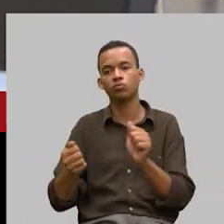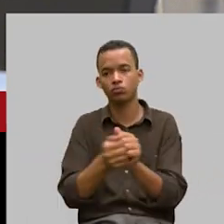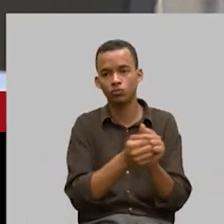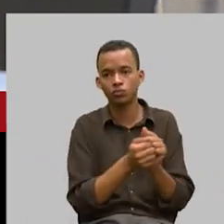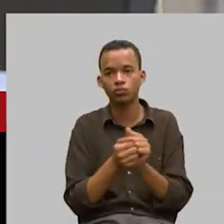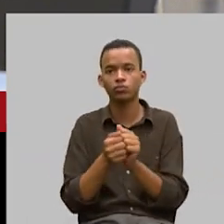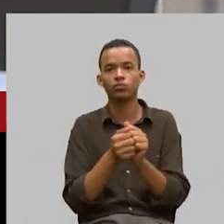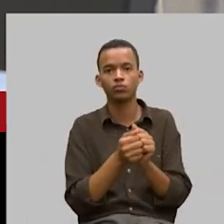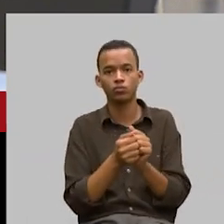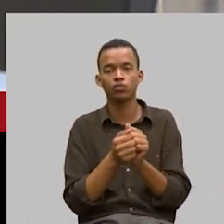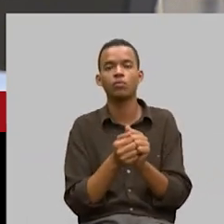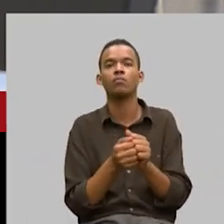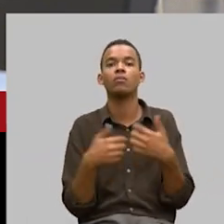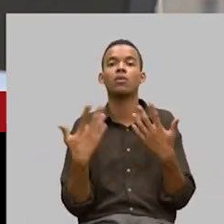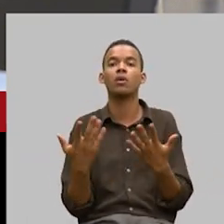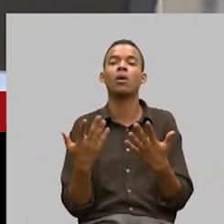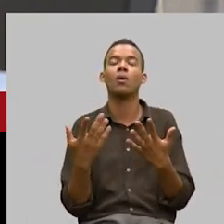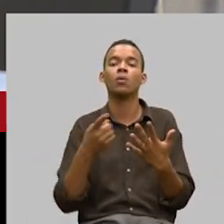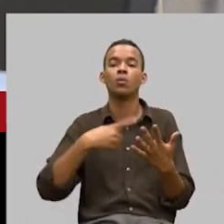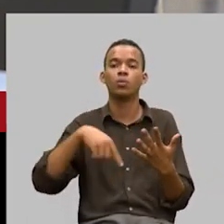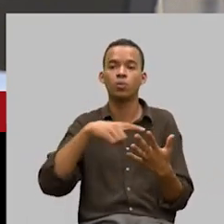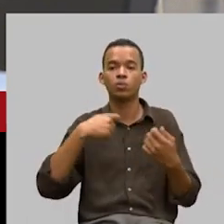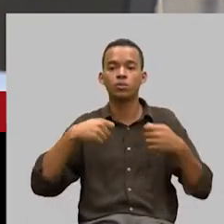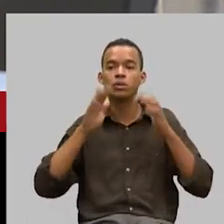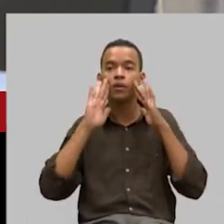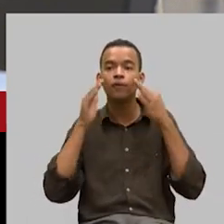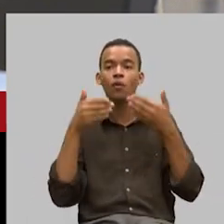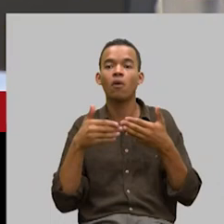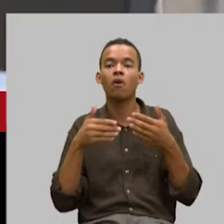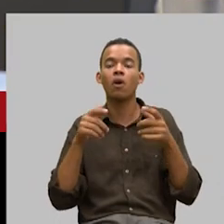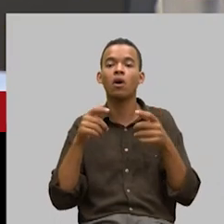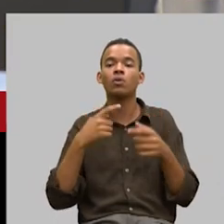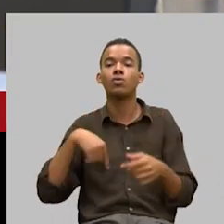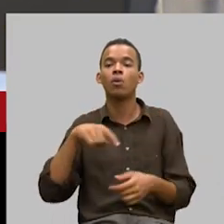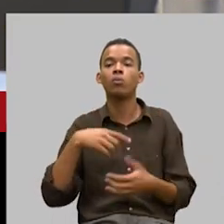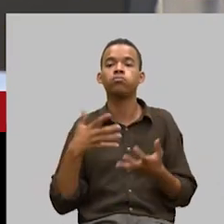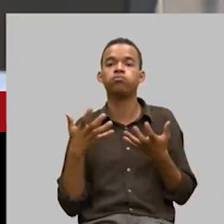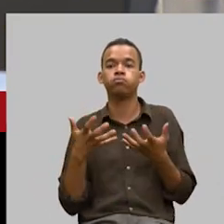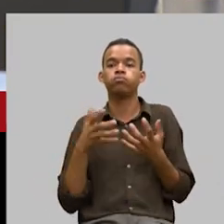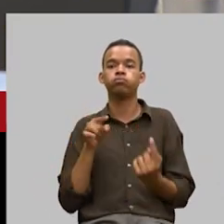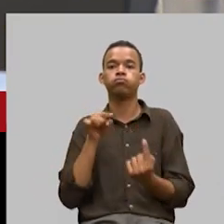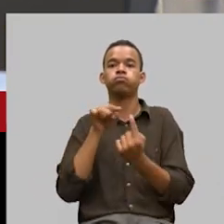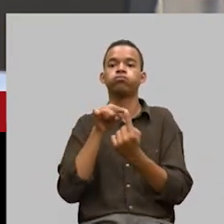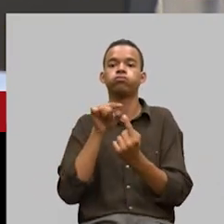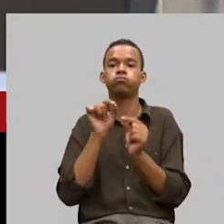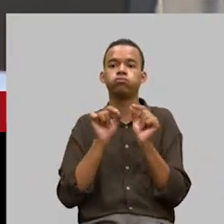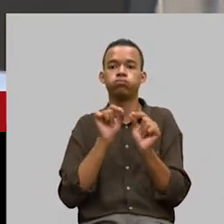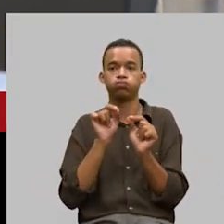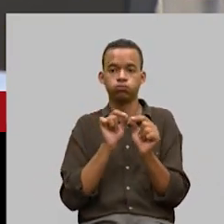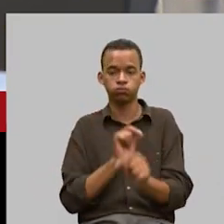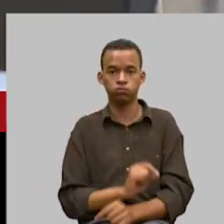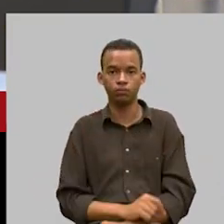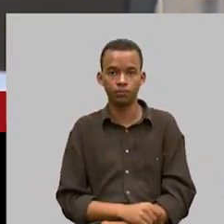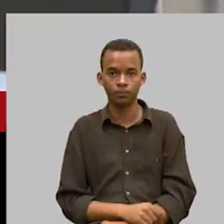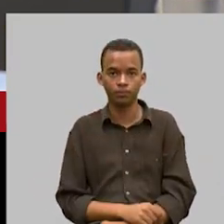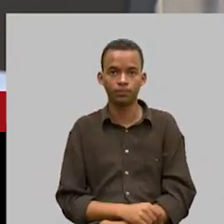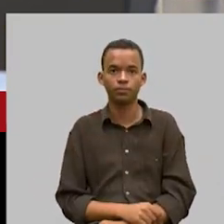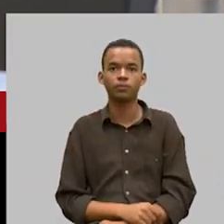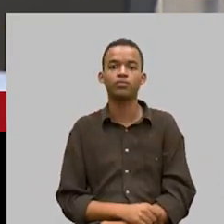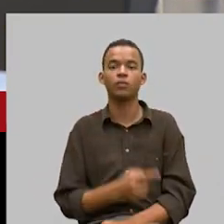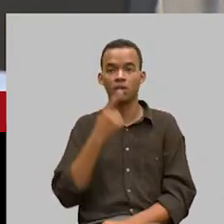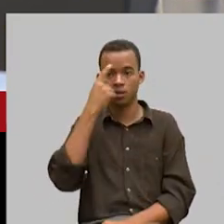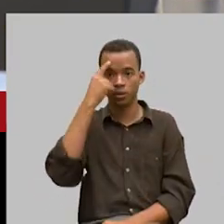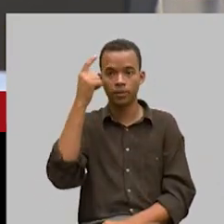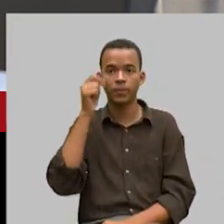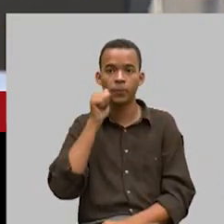responder que Campo a gente quer e a gente tem que entender né lembrando o Paulo Freire e a Elsa Freire que